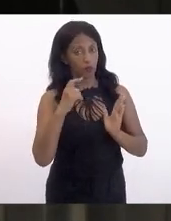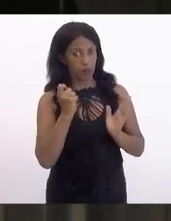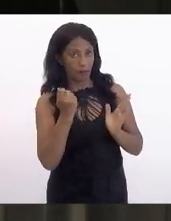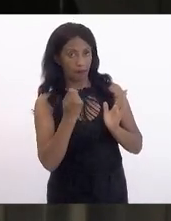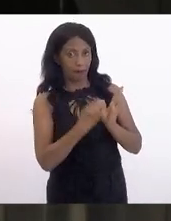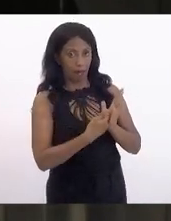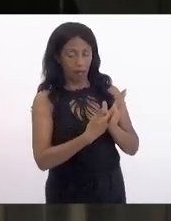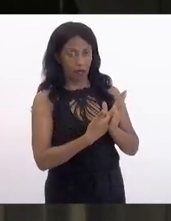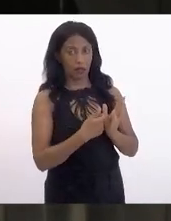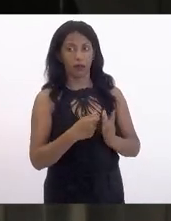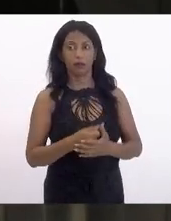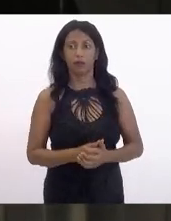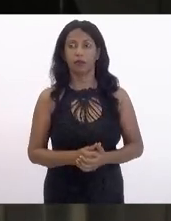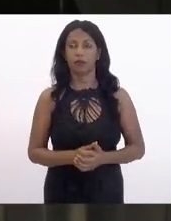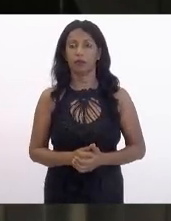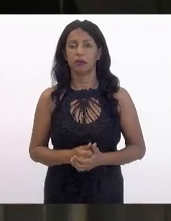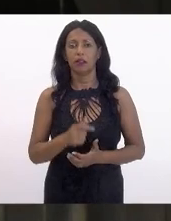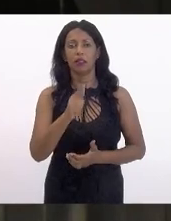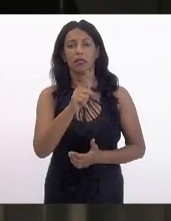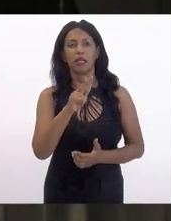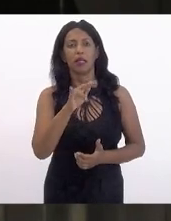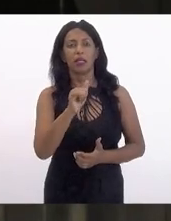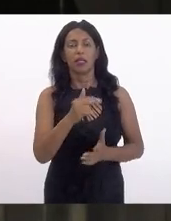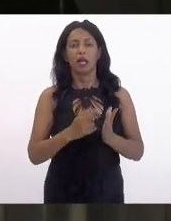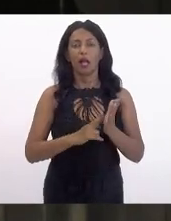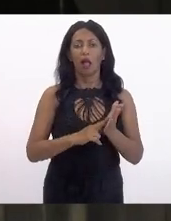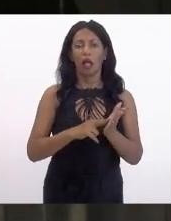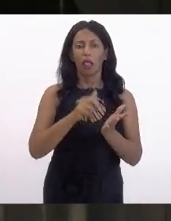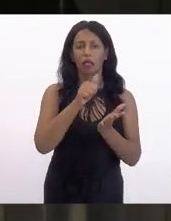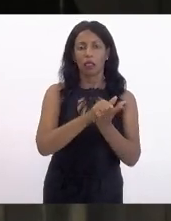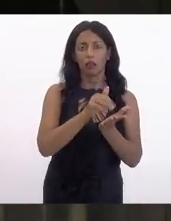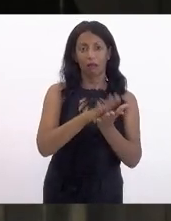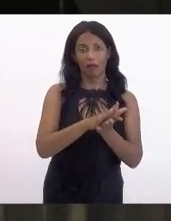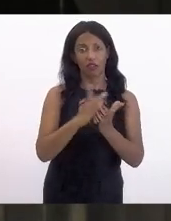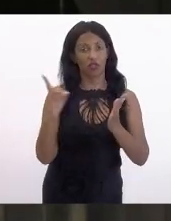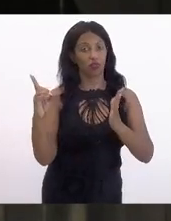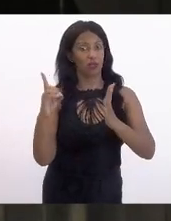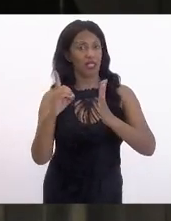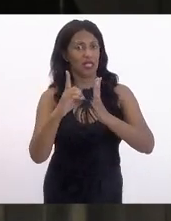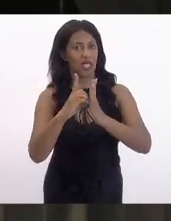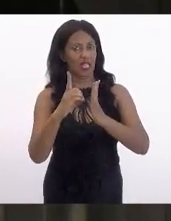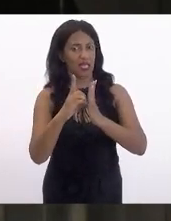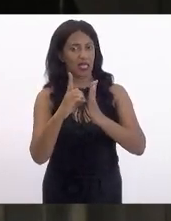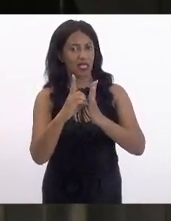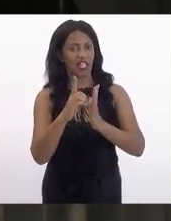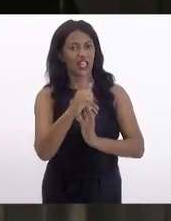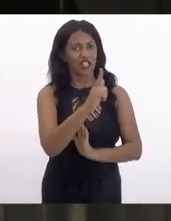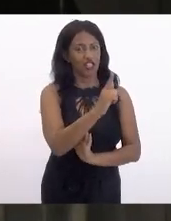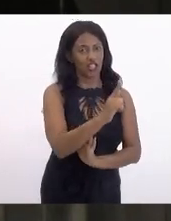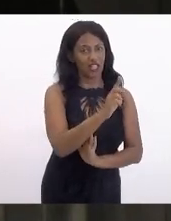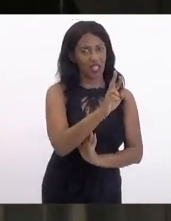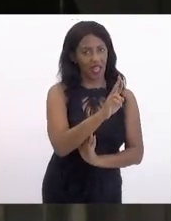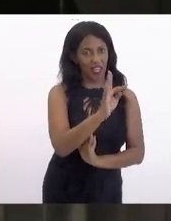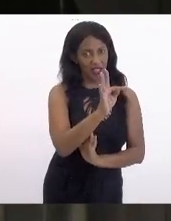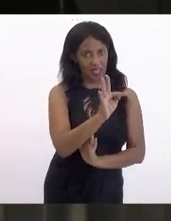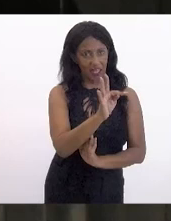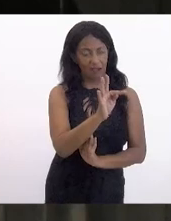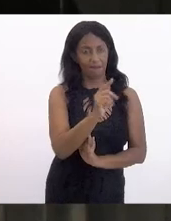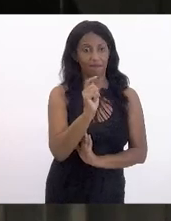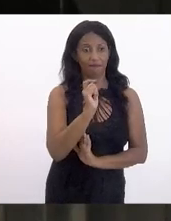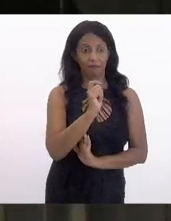paga que a guia de regularização de taxas do Detran a Popular grt